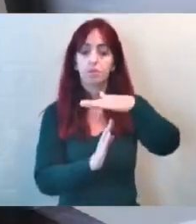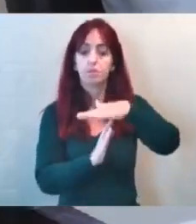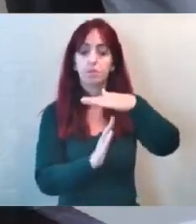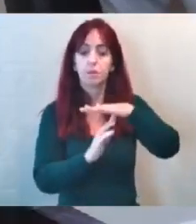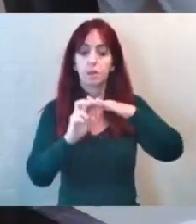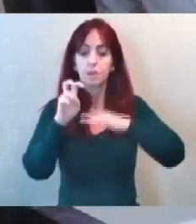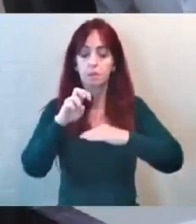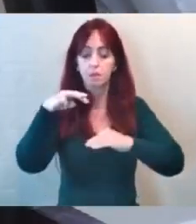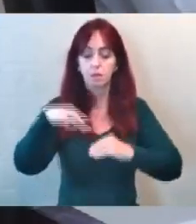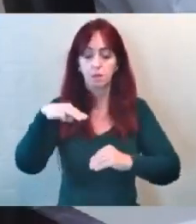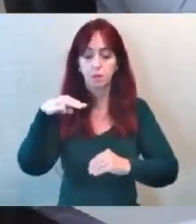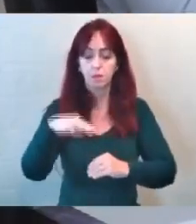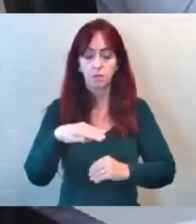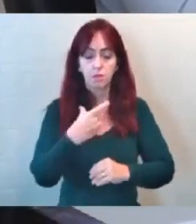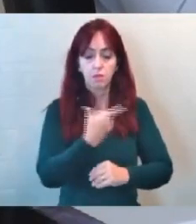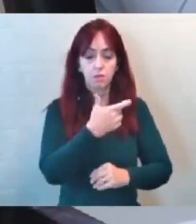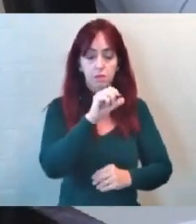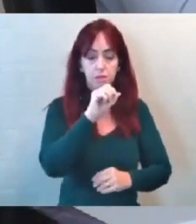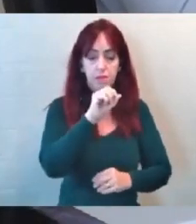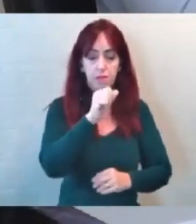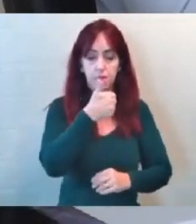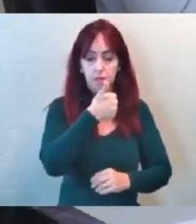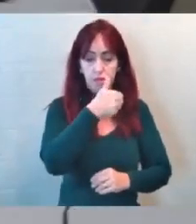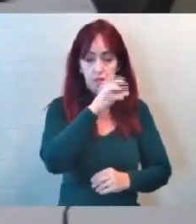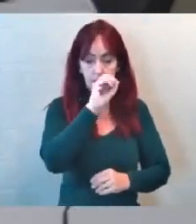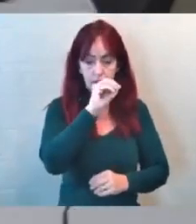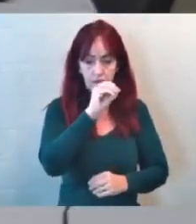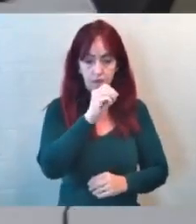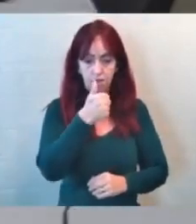minutos, às 10 horas e 18 e 13 minutos.